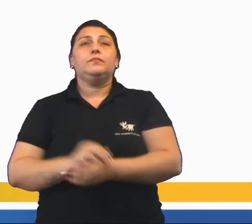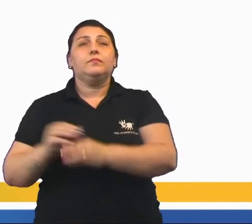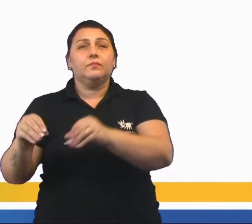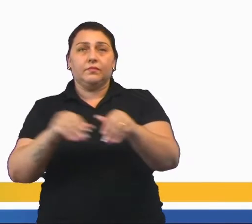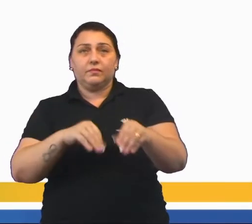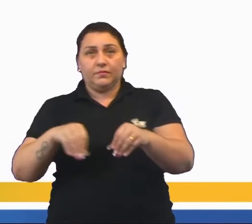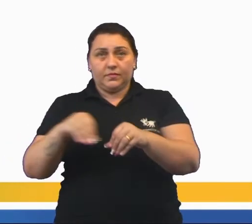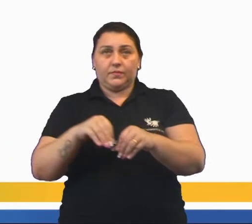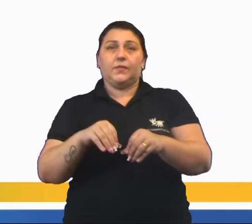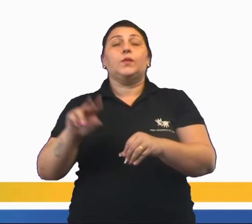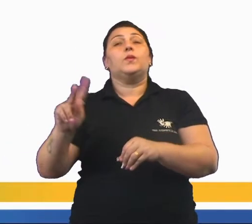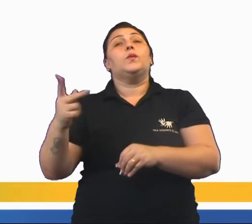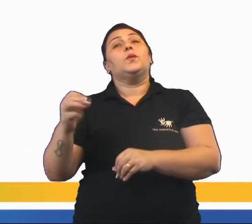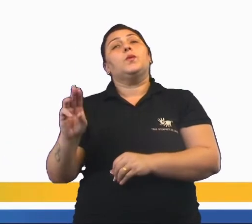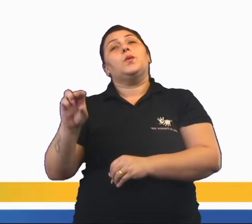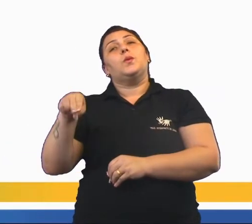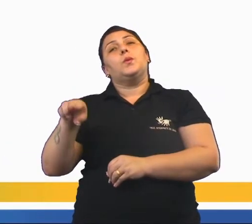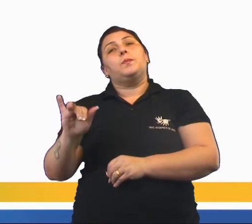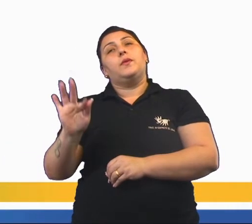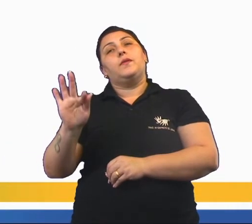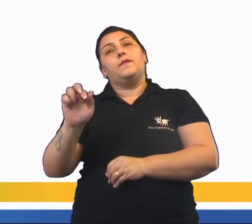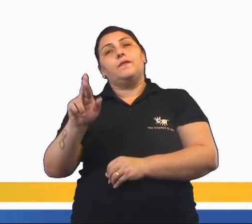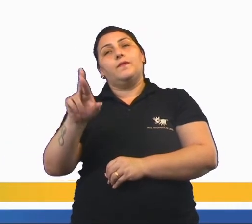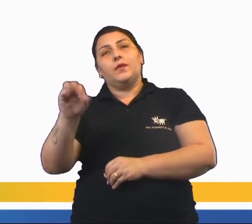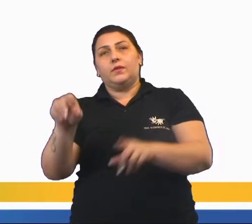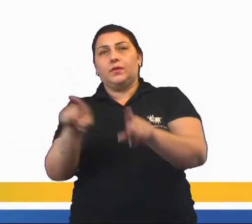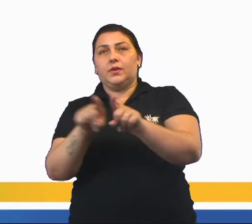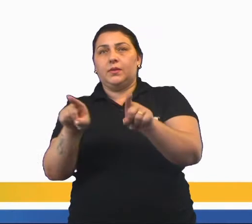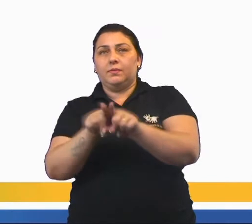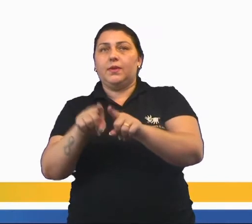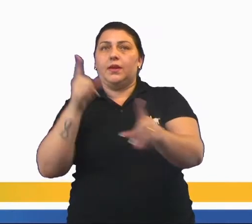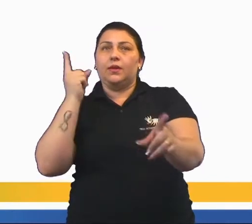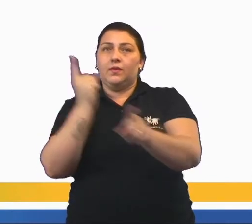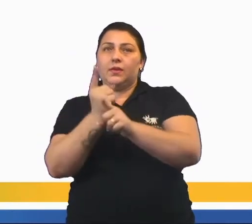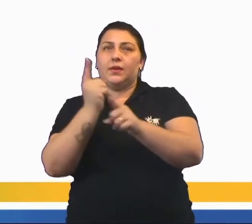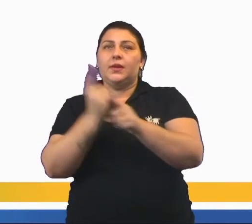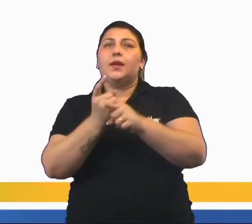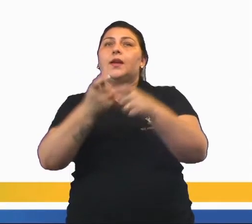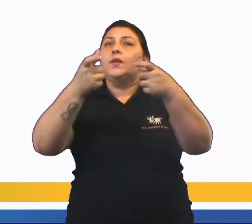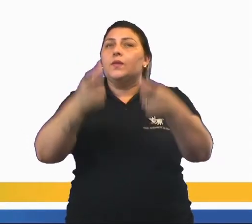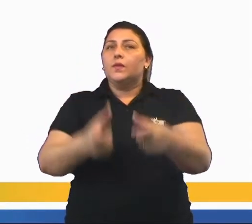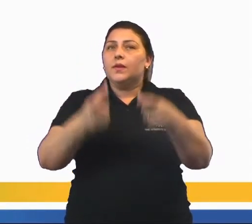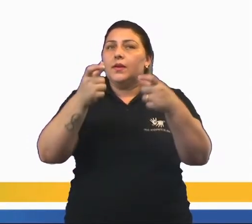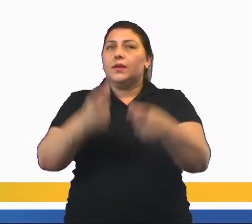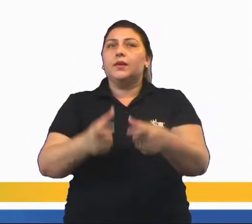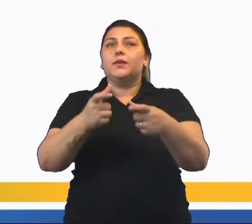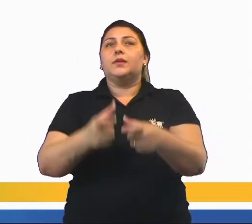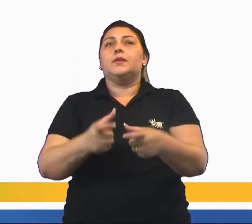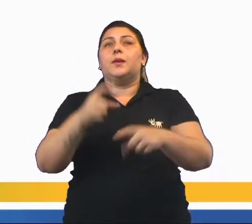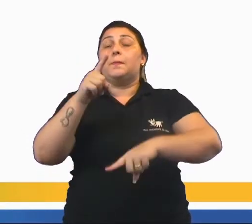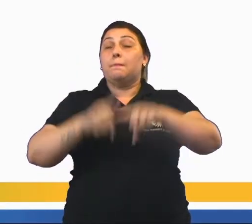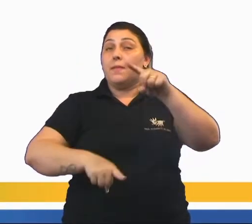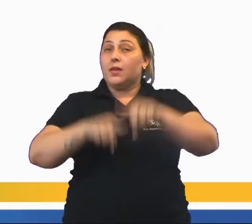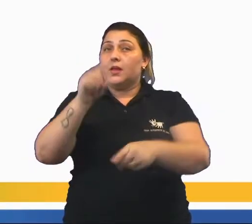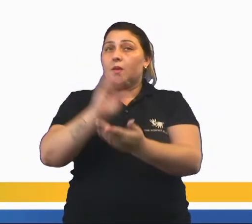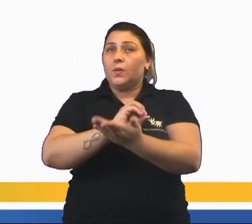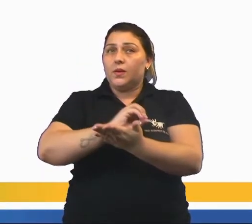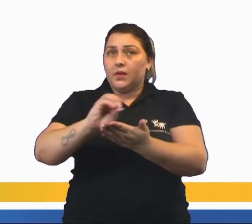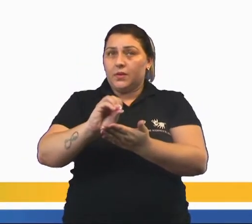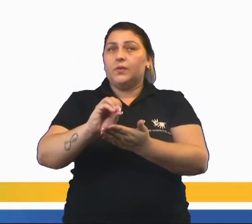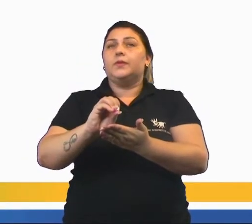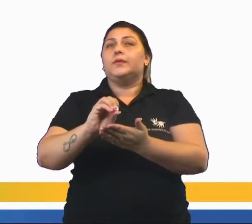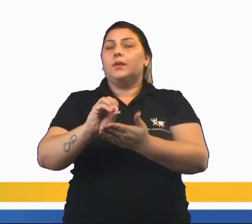O solo humoso, ou umífero também chamado, tá, gente? É encontrado em áreas com grande concentração de